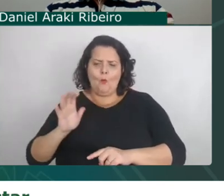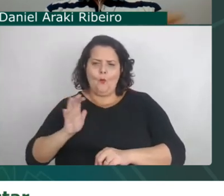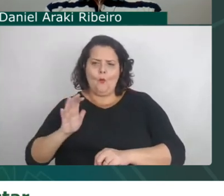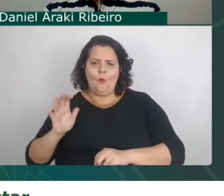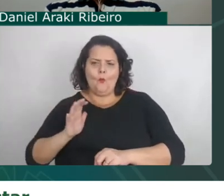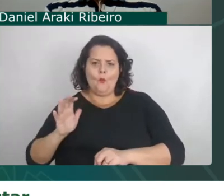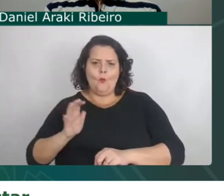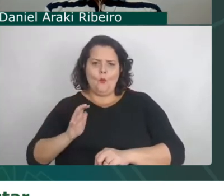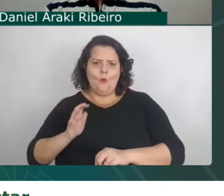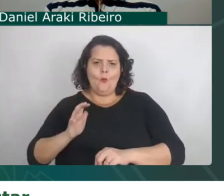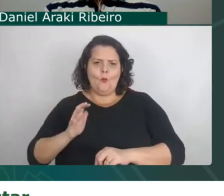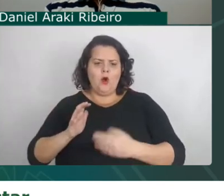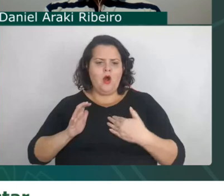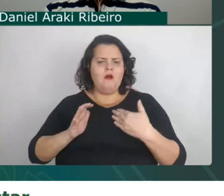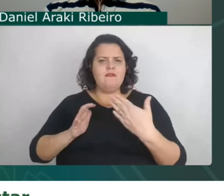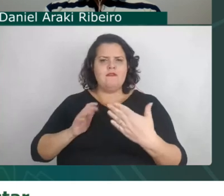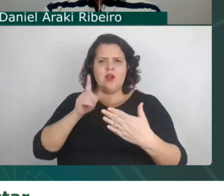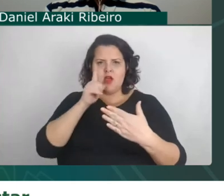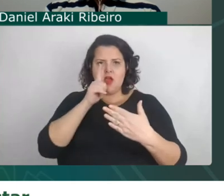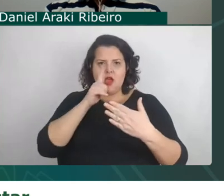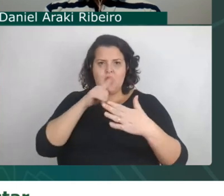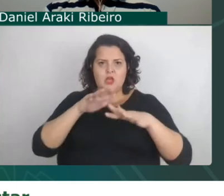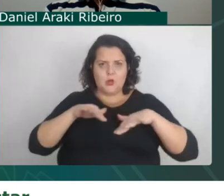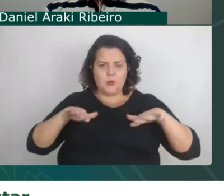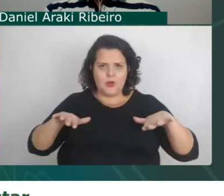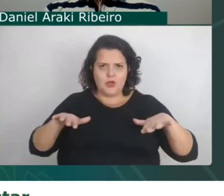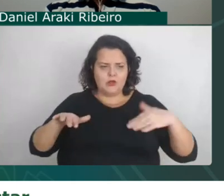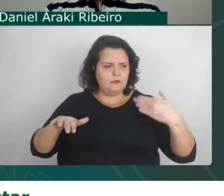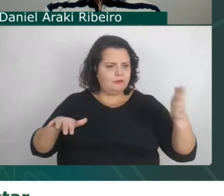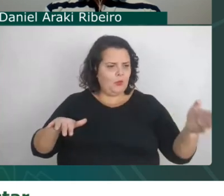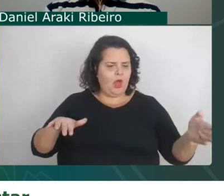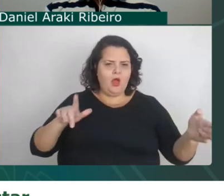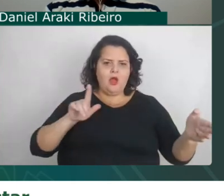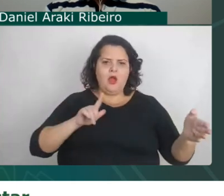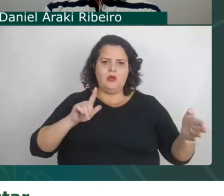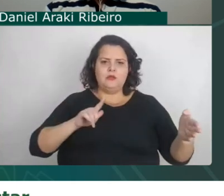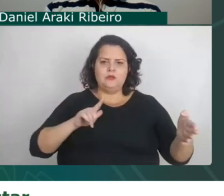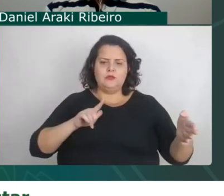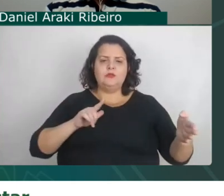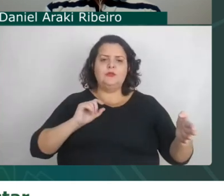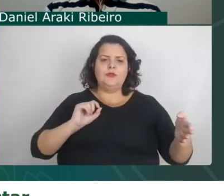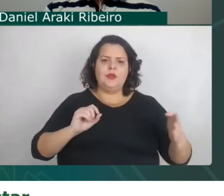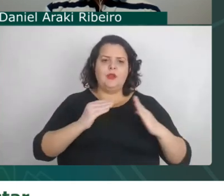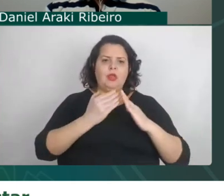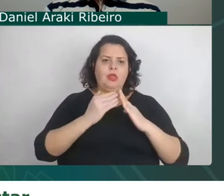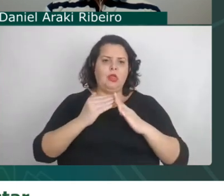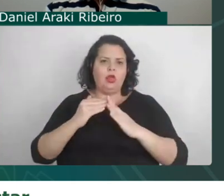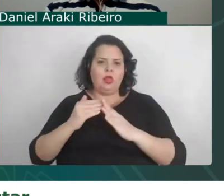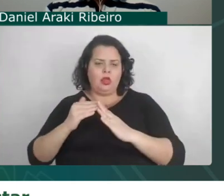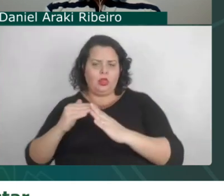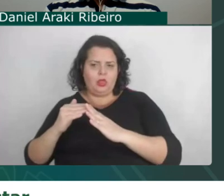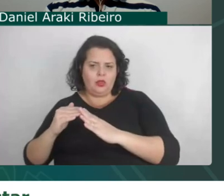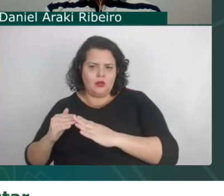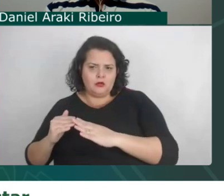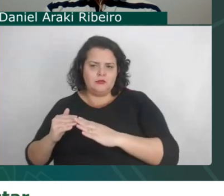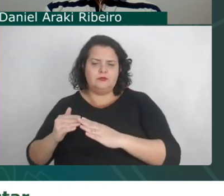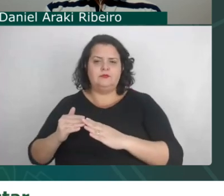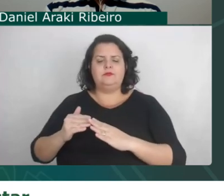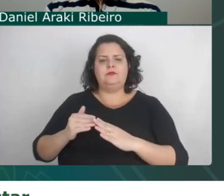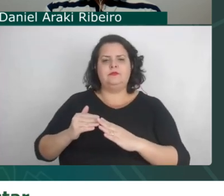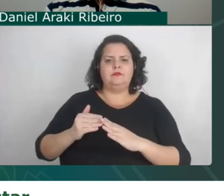vive na frente da praia, para uma classe que vive nas palafitas, para a beira do estuário.